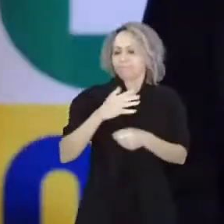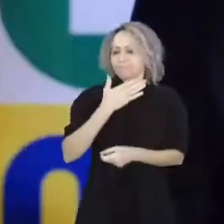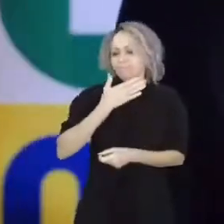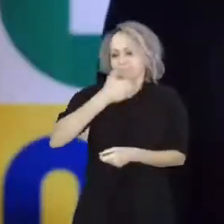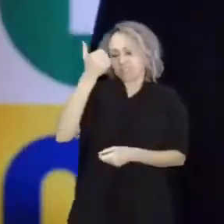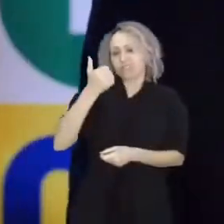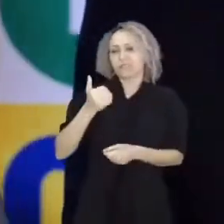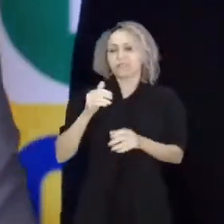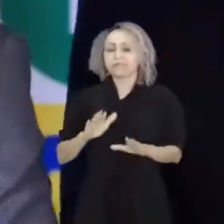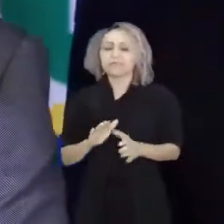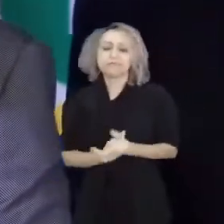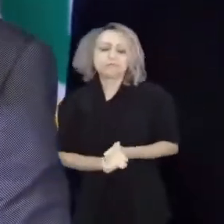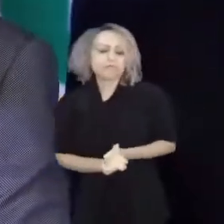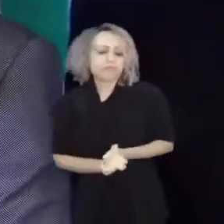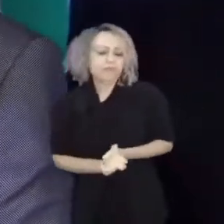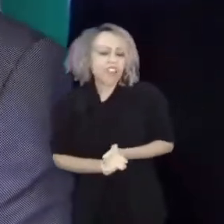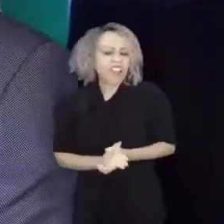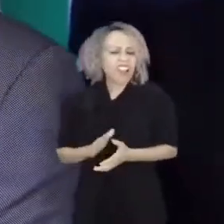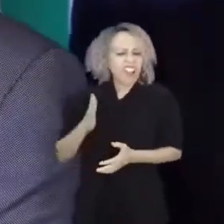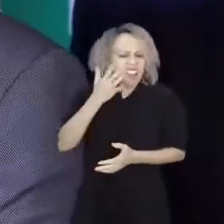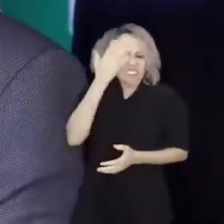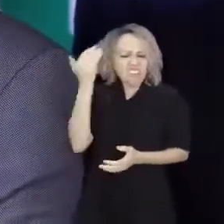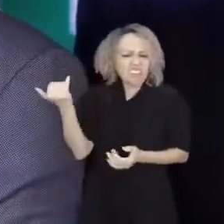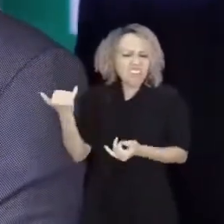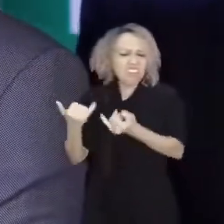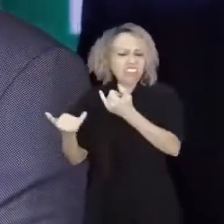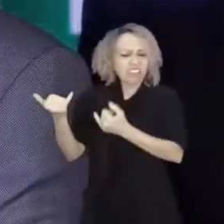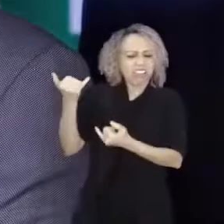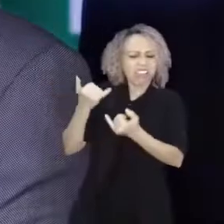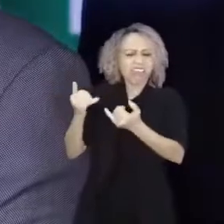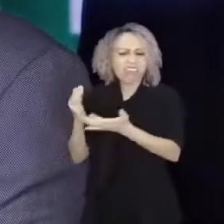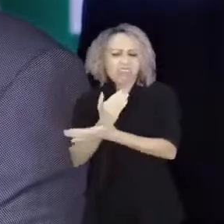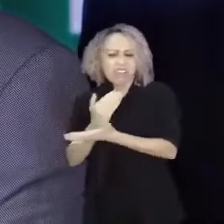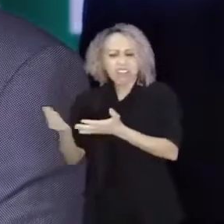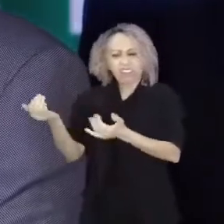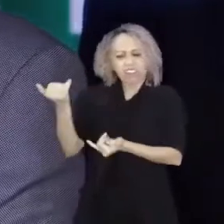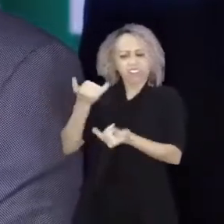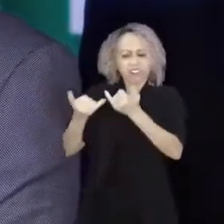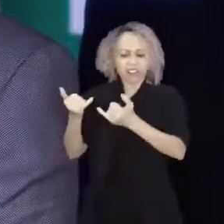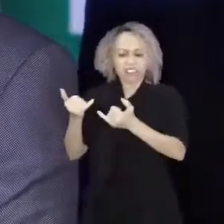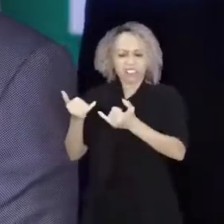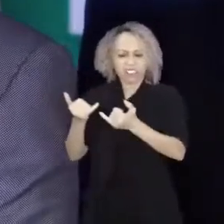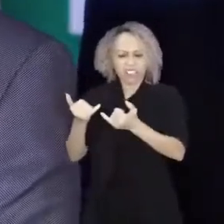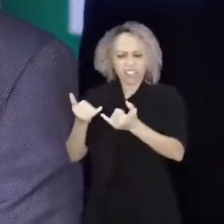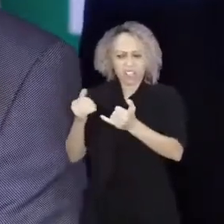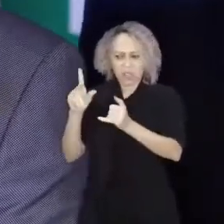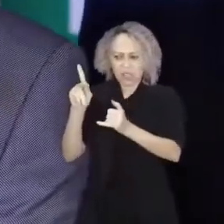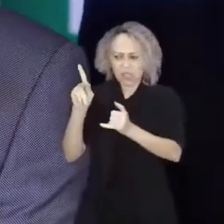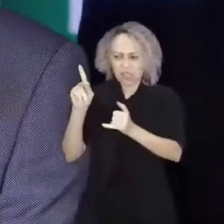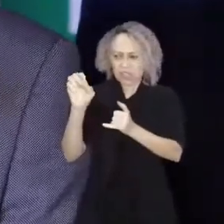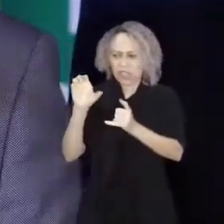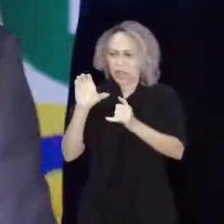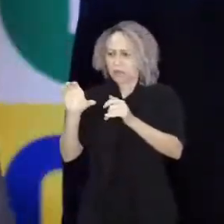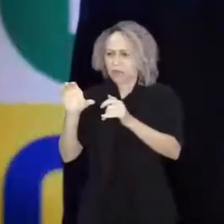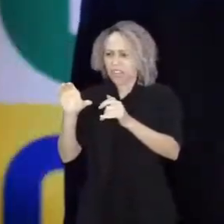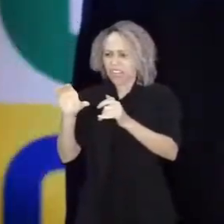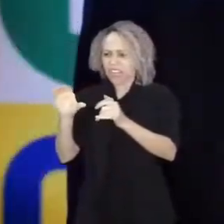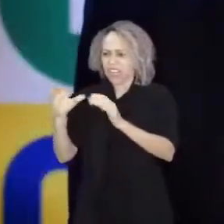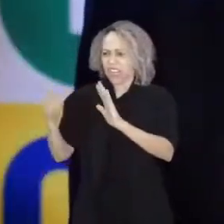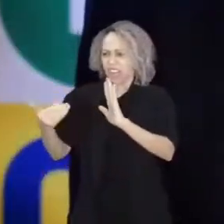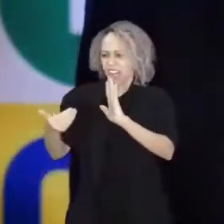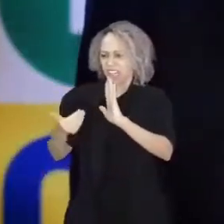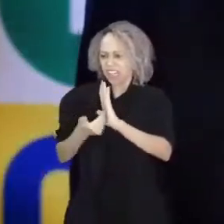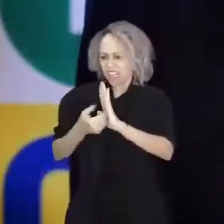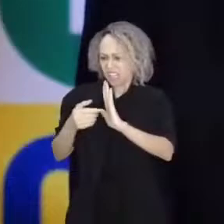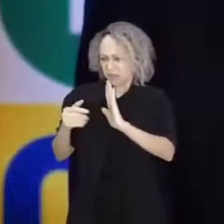dos Deputados. Eu não acredito. Eu quero dizer para vocês que eu farei quantas conversas for necessária